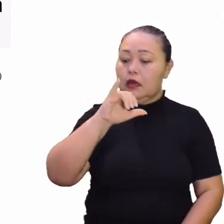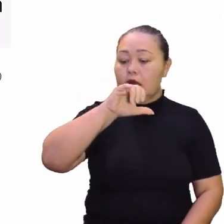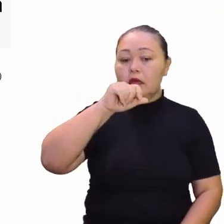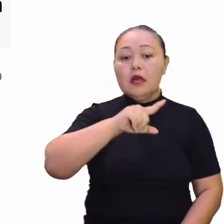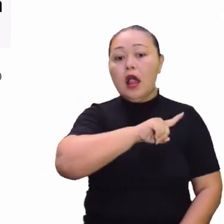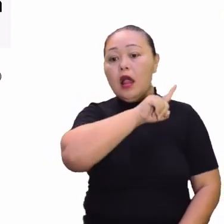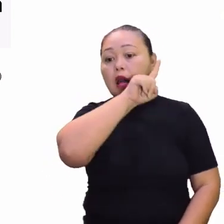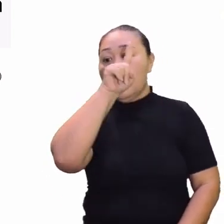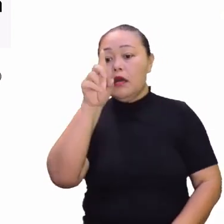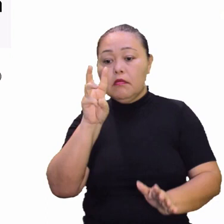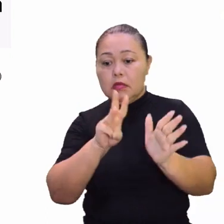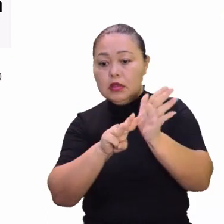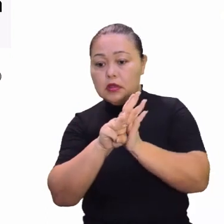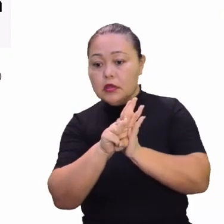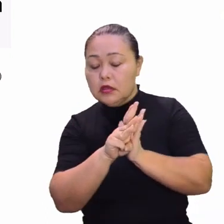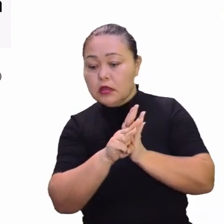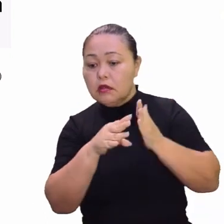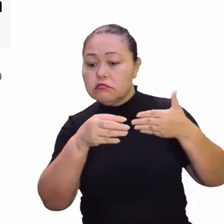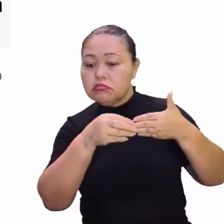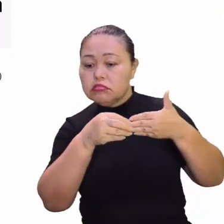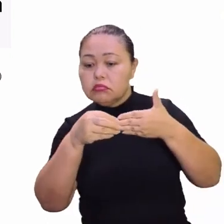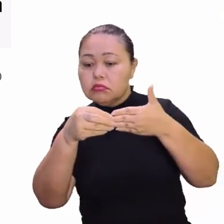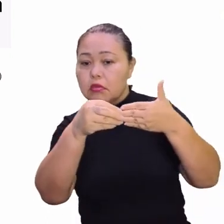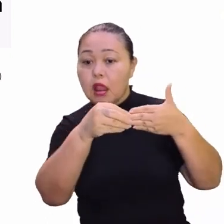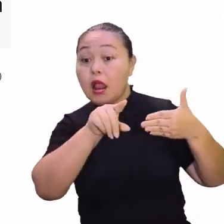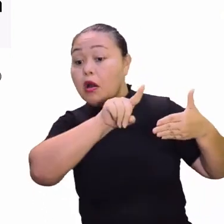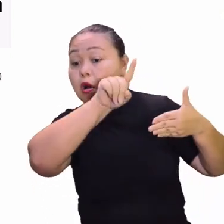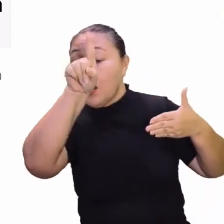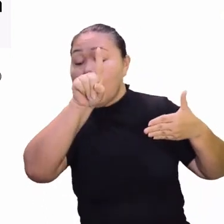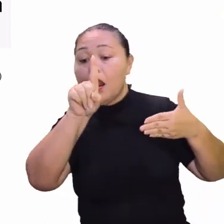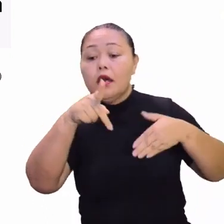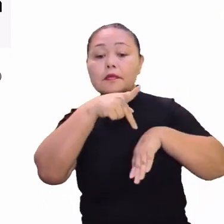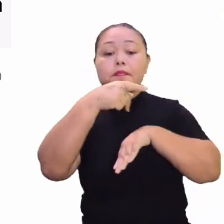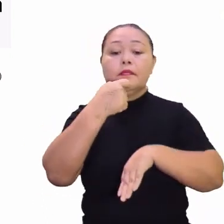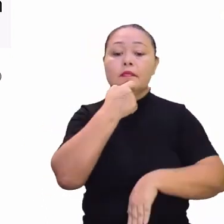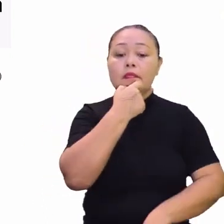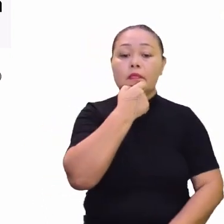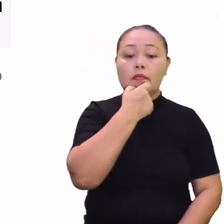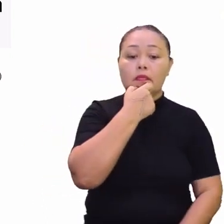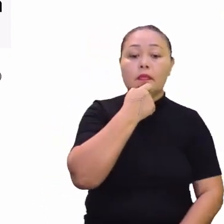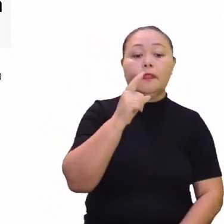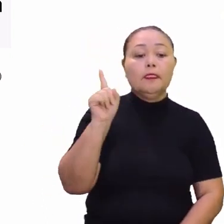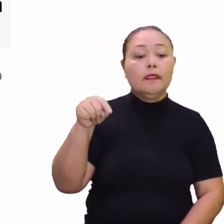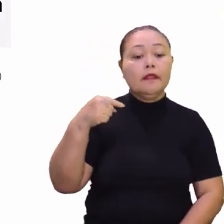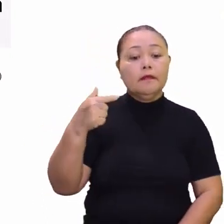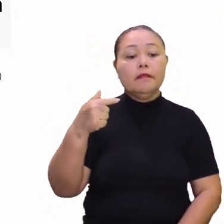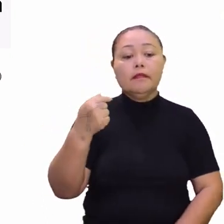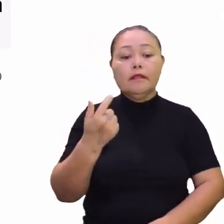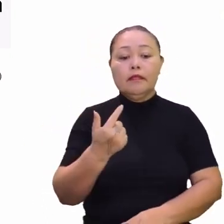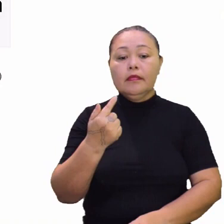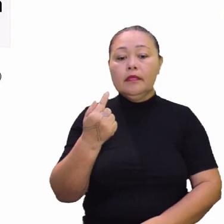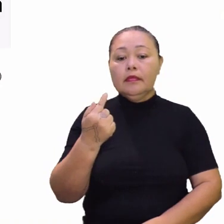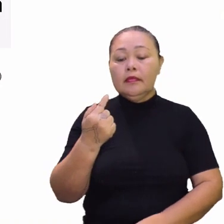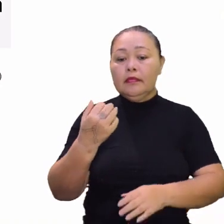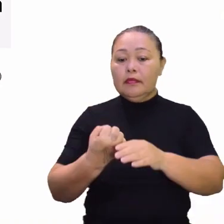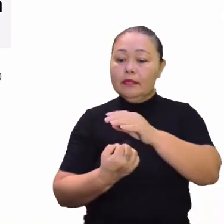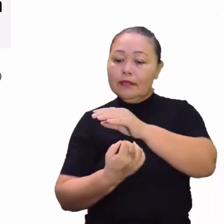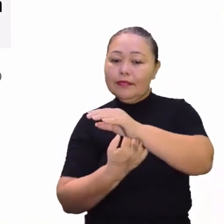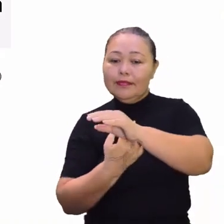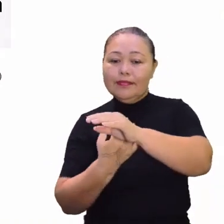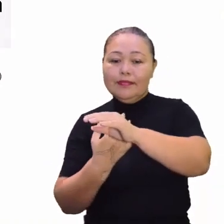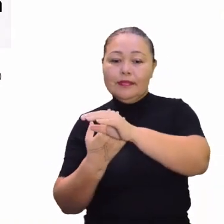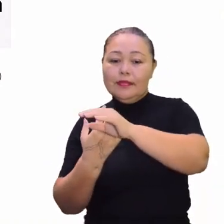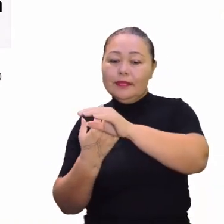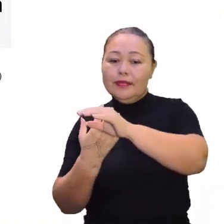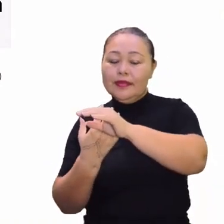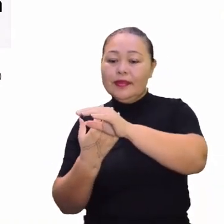para a Inglaterra. Inglaterra. Mas, aí, né? As sementes brotaram, Rogério. É isso? Bem interessante,